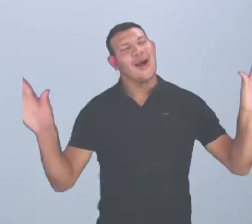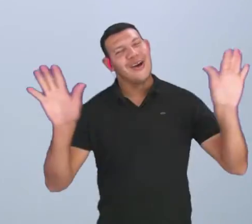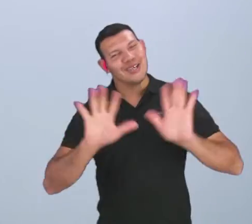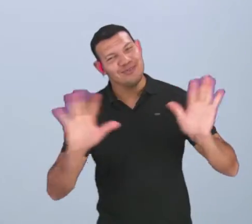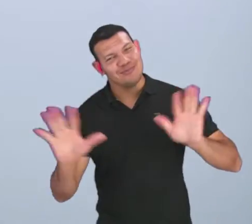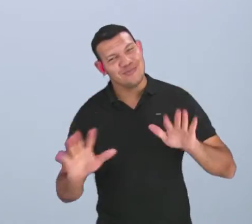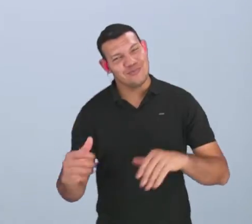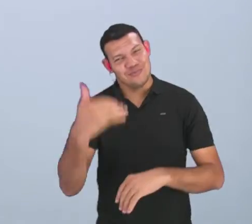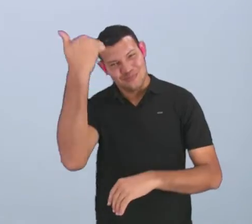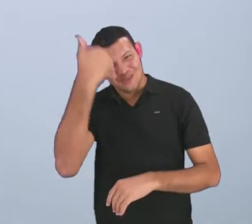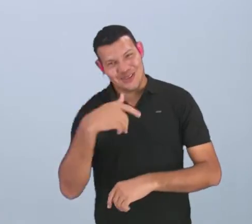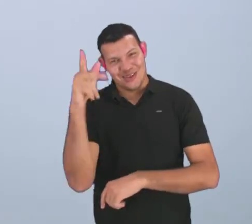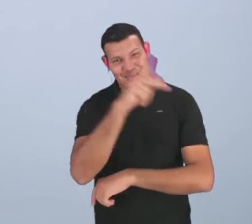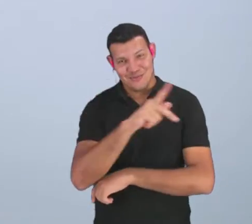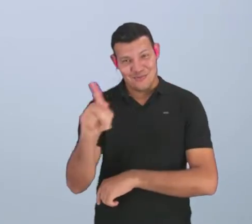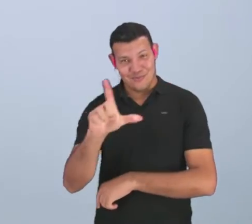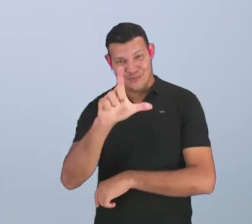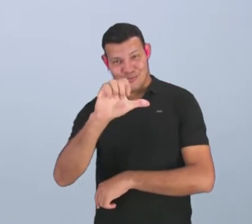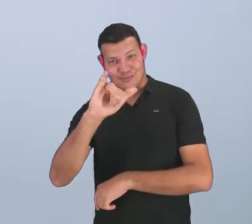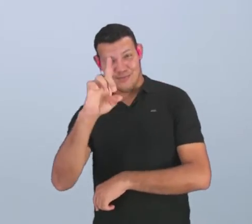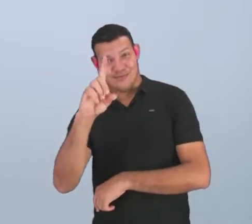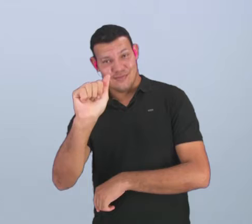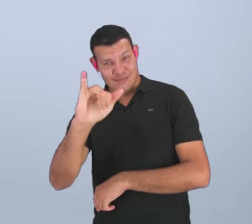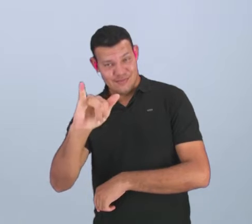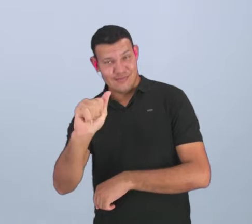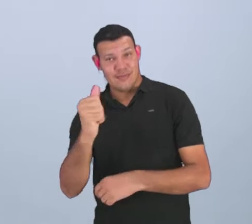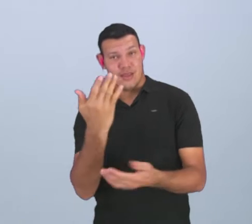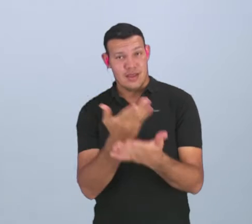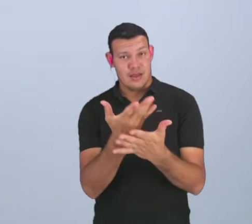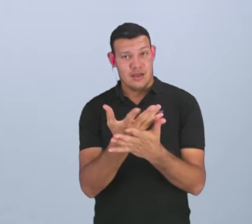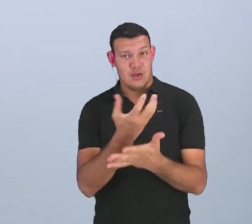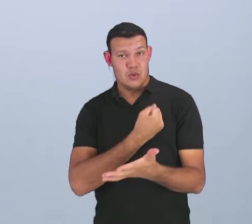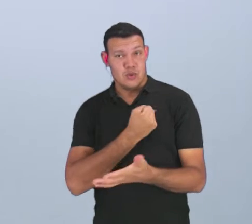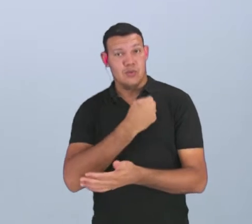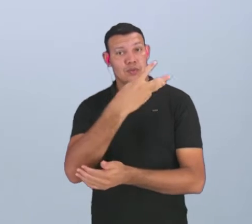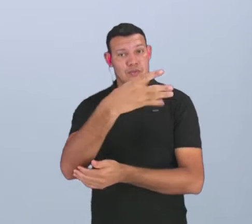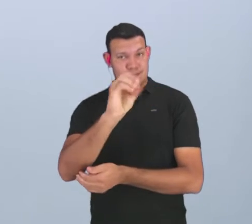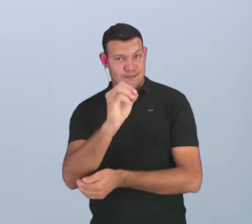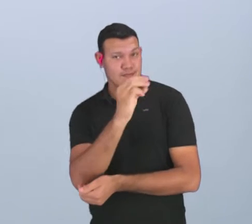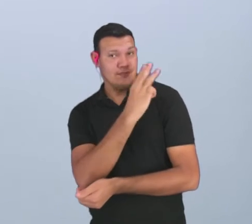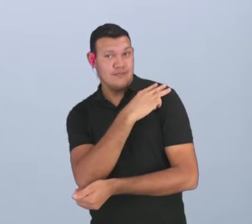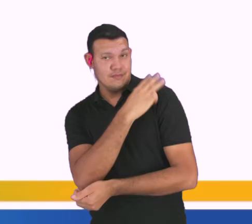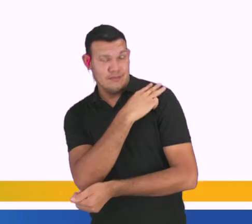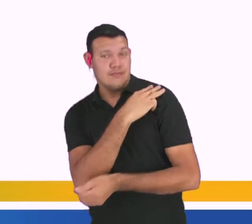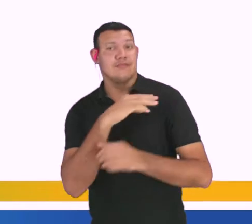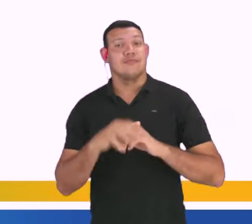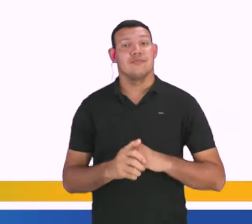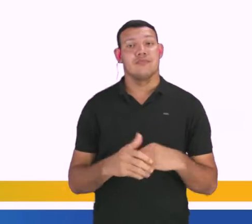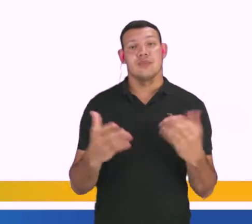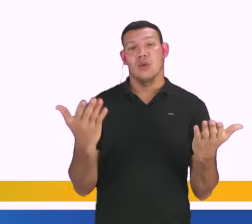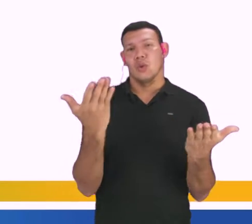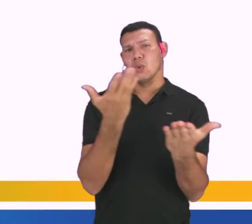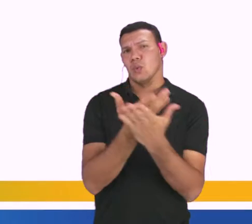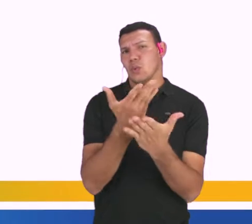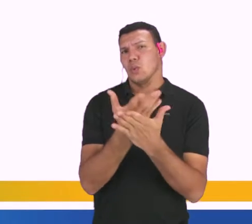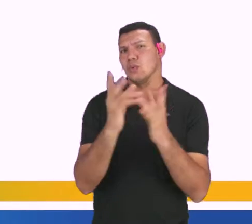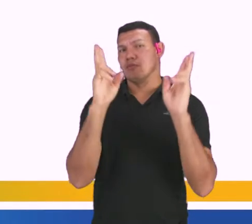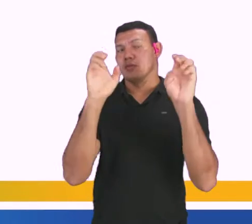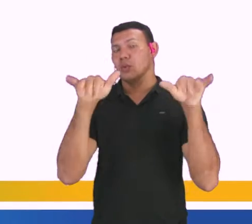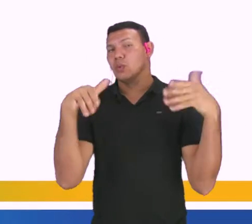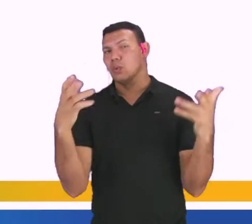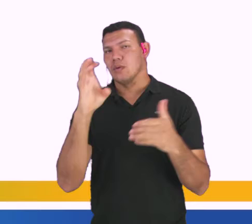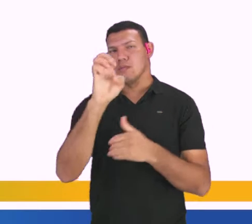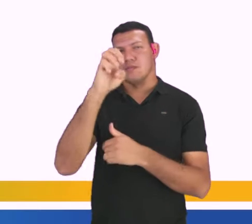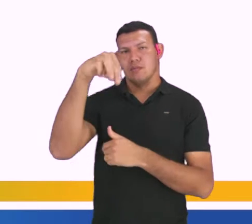Olá, eu sou a professora Lídia e na aula de número 30 do primeiro ano do ensino médio nós vamos estudar um pouco sobre empuxo. O empuxo que ainda está ligado